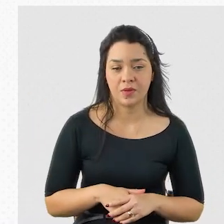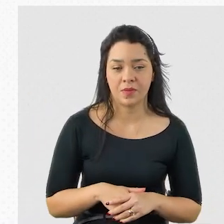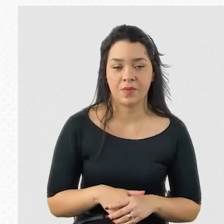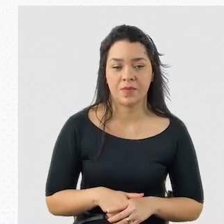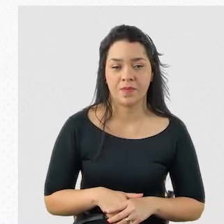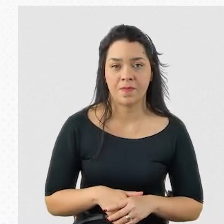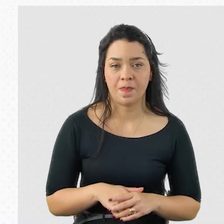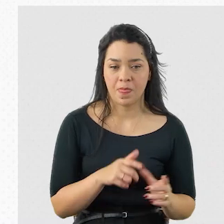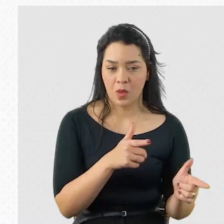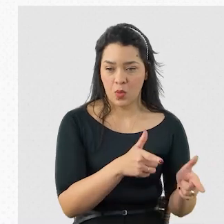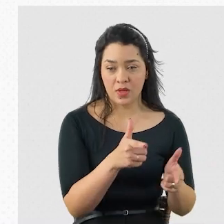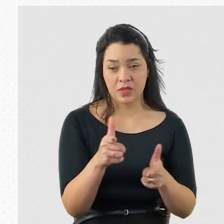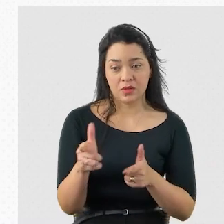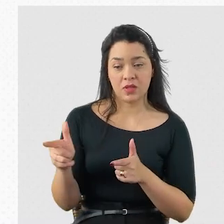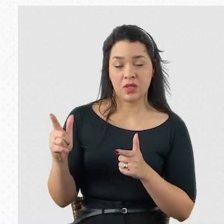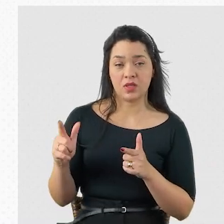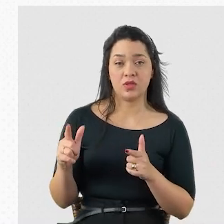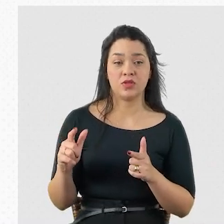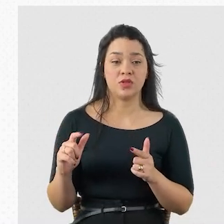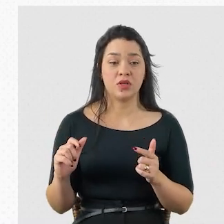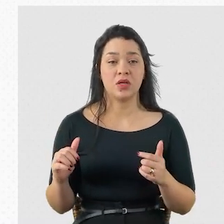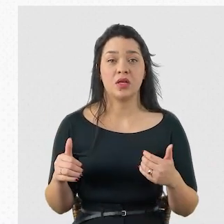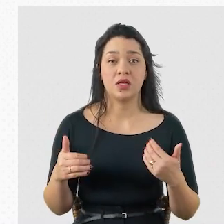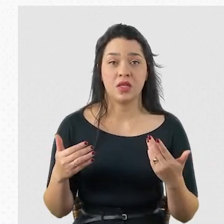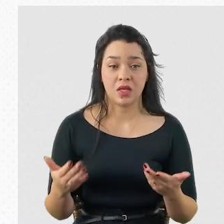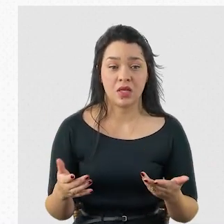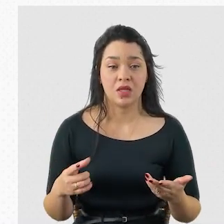o assaltante. E aí, essa